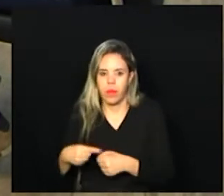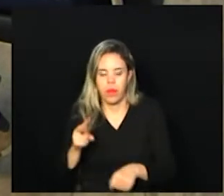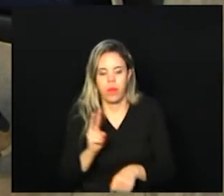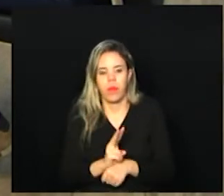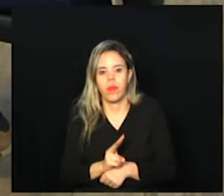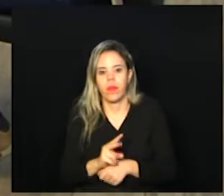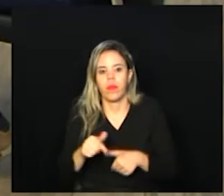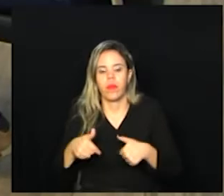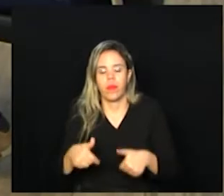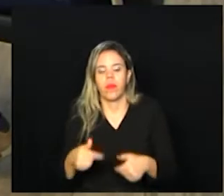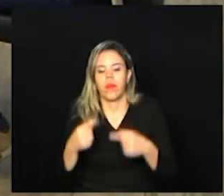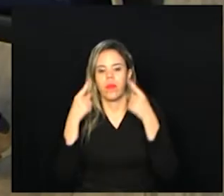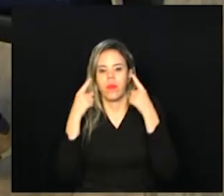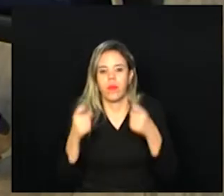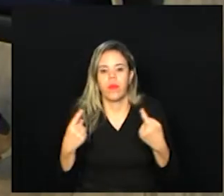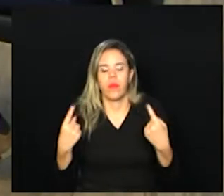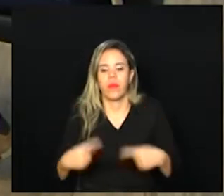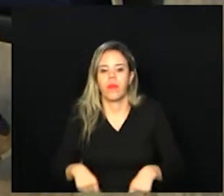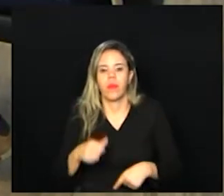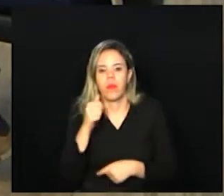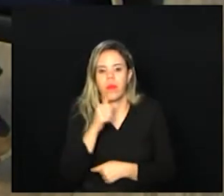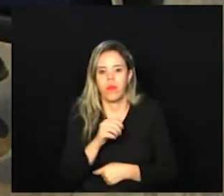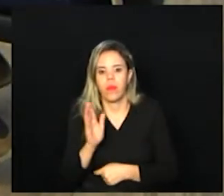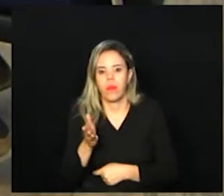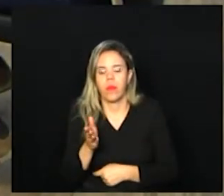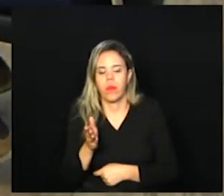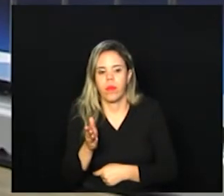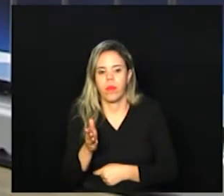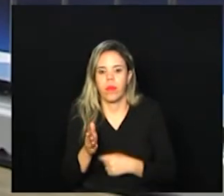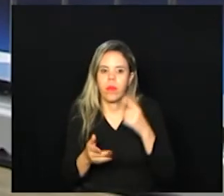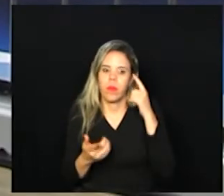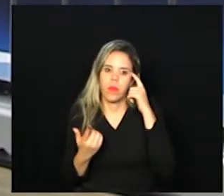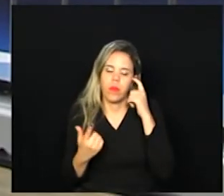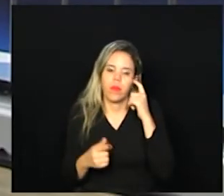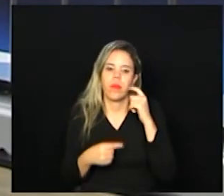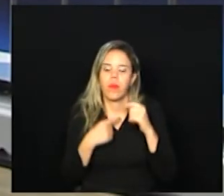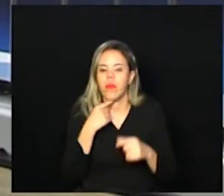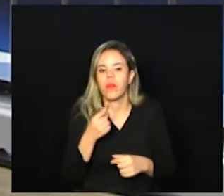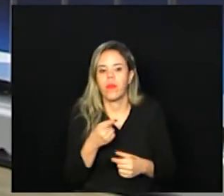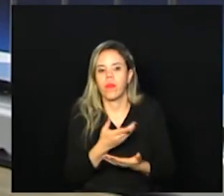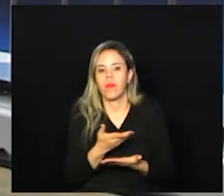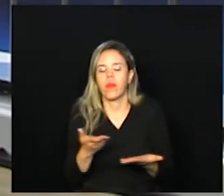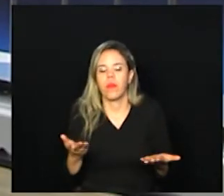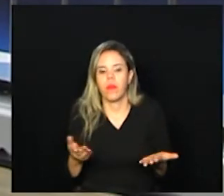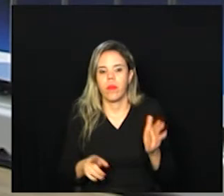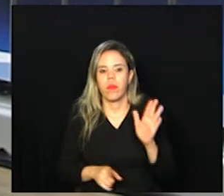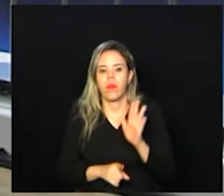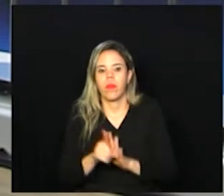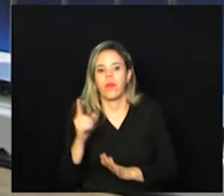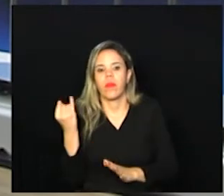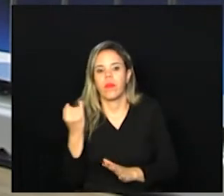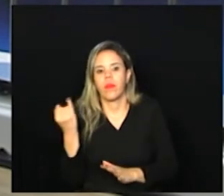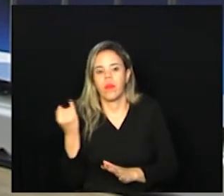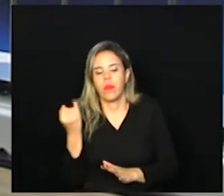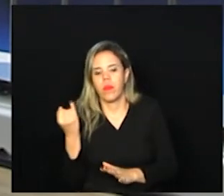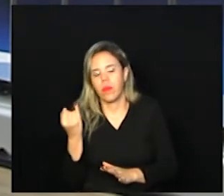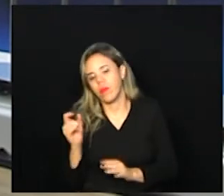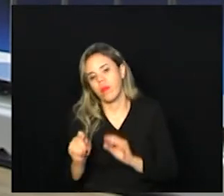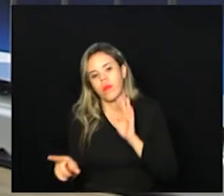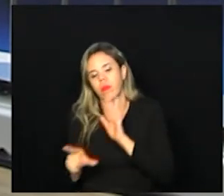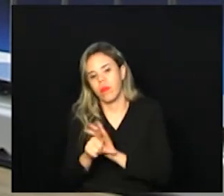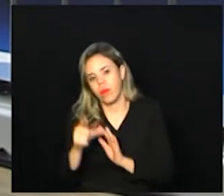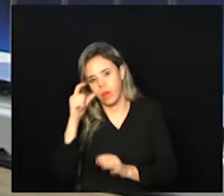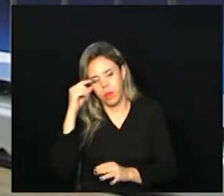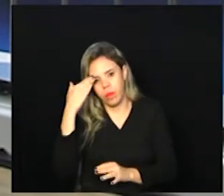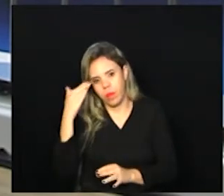e enfrentamento à violência contra a mulher. E já adiciono uma outra questão para você, que é importante pontuar que a Lei Maria